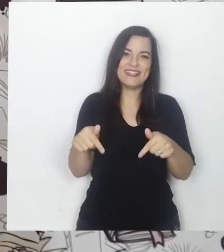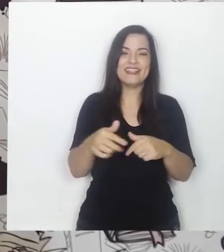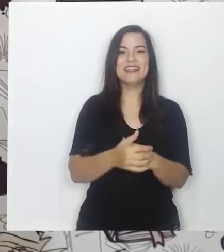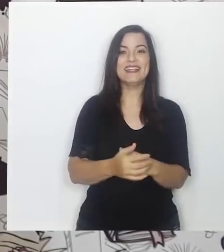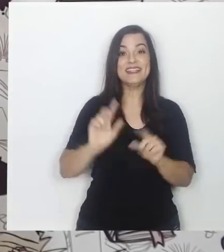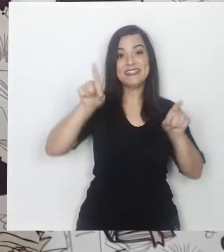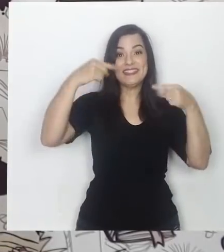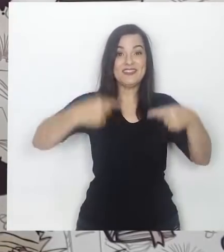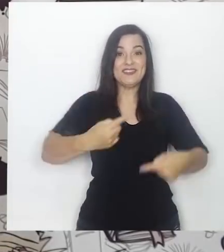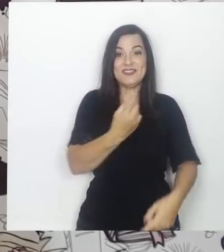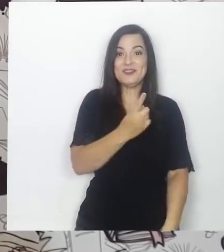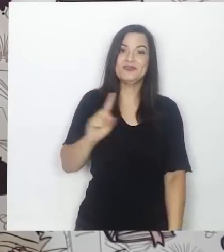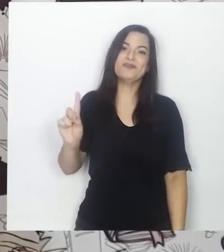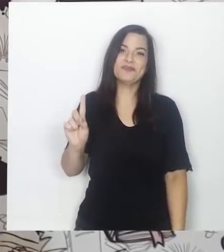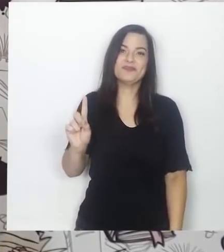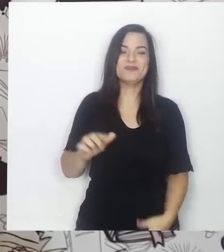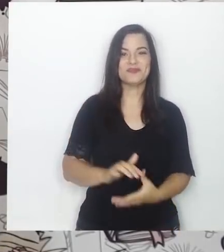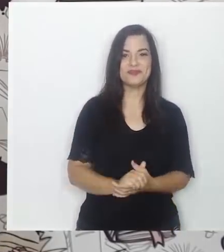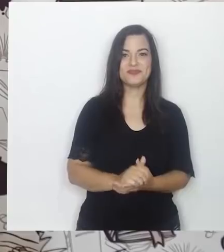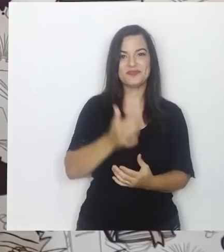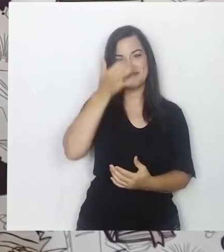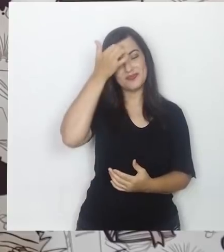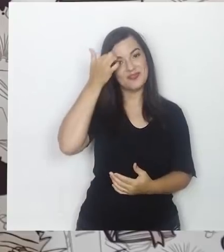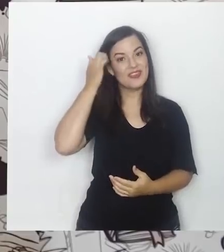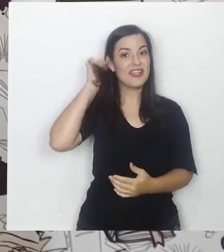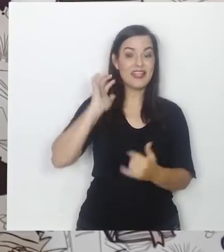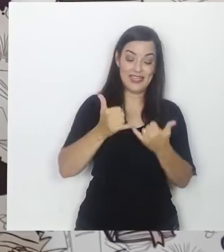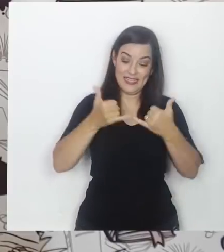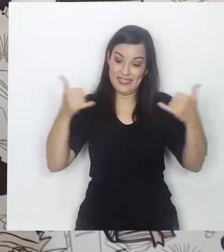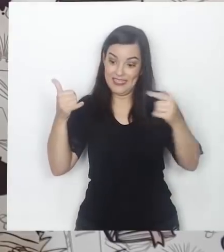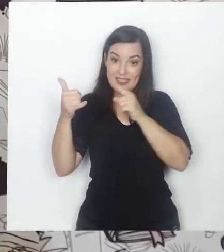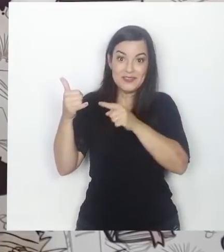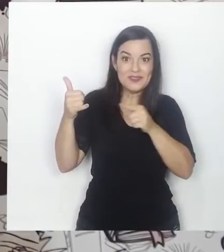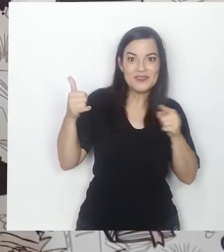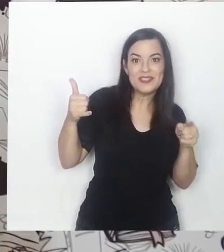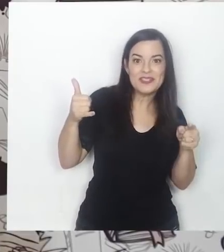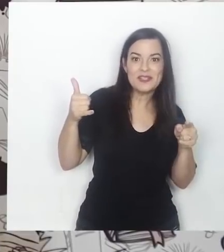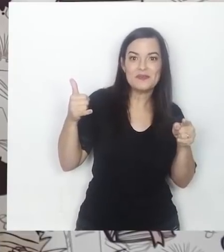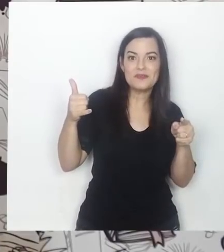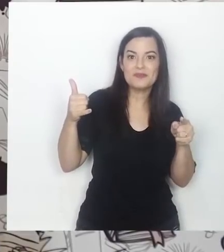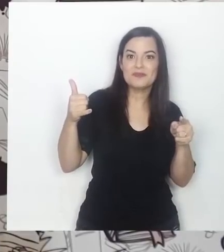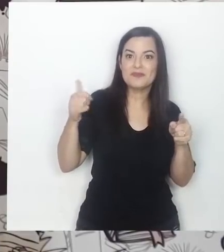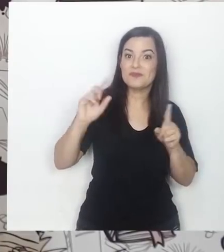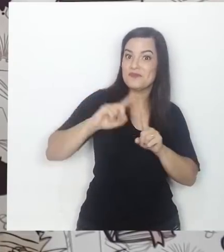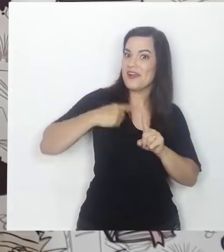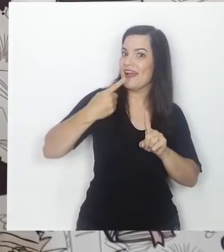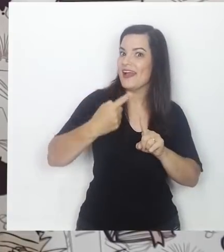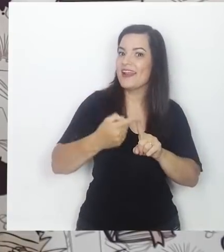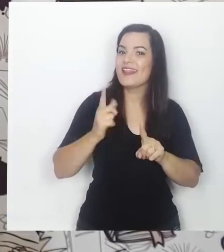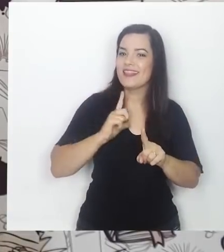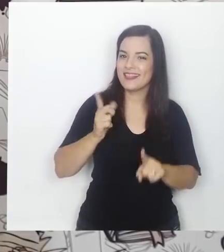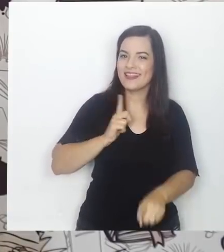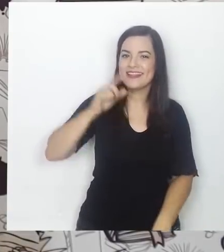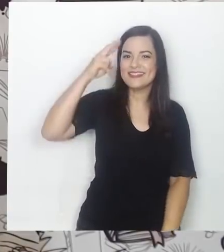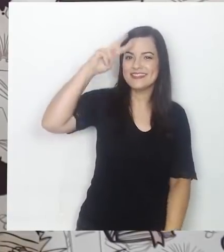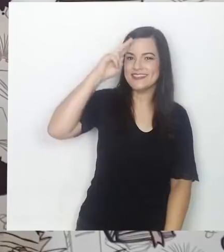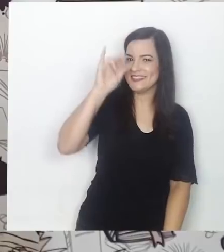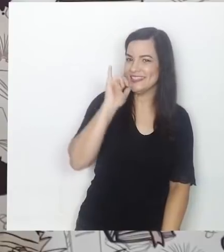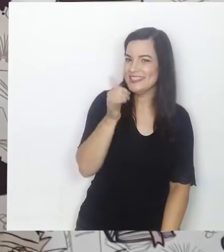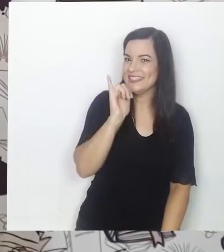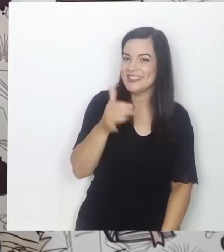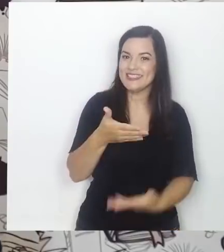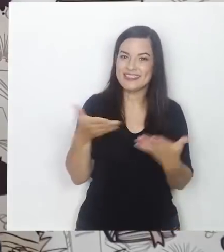nosso último desafio. Além dessa linha do tempo, eu também tenho uma história para compartilhar com